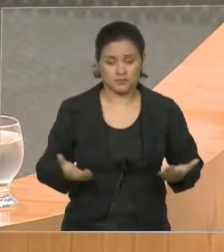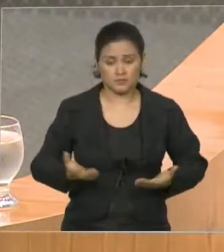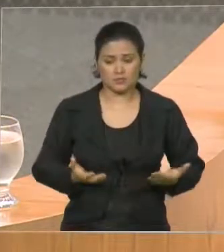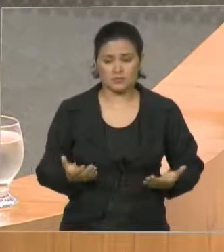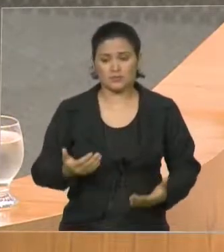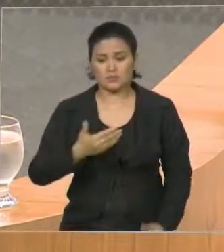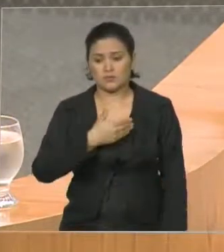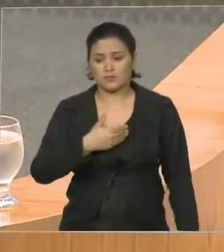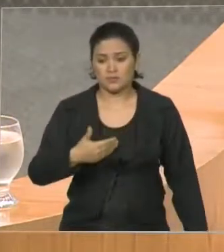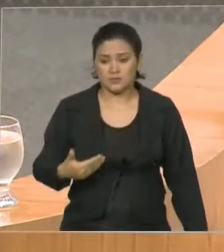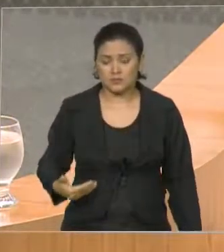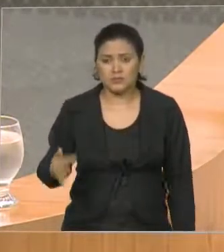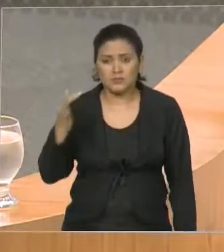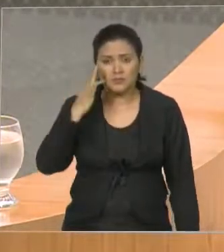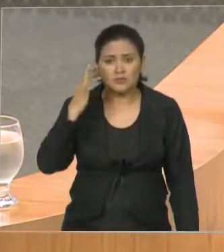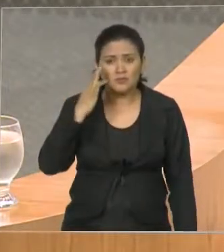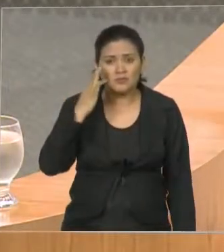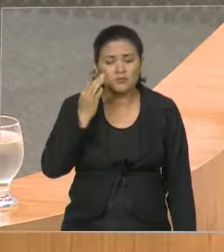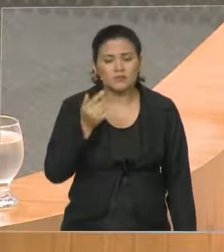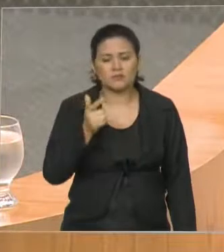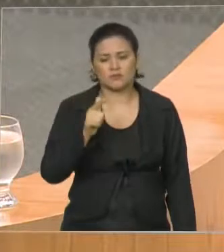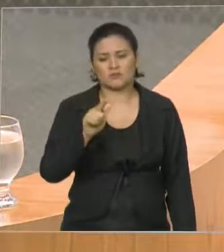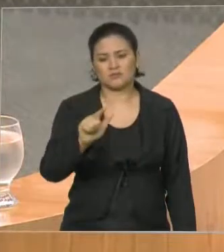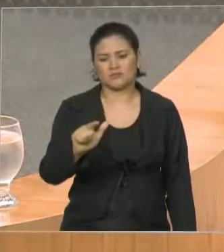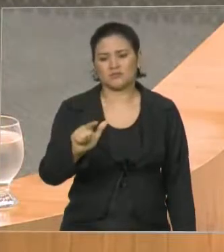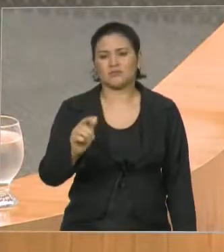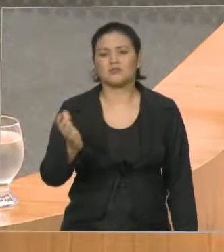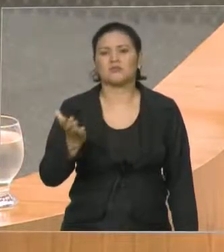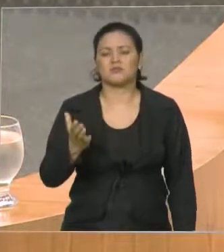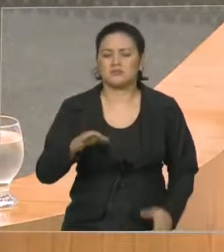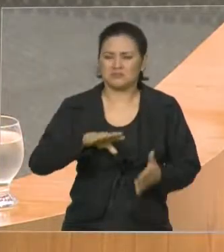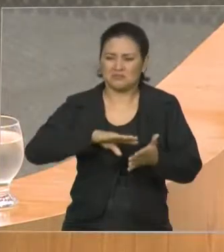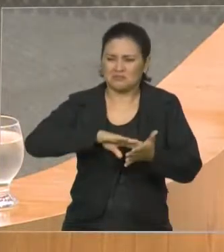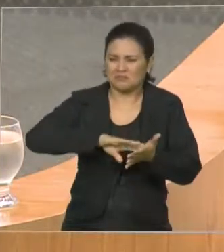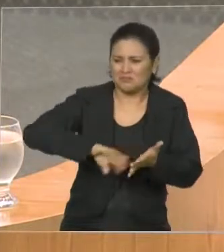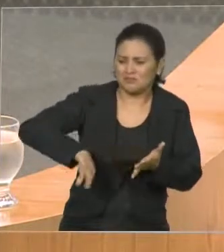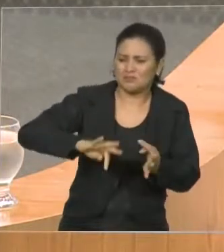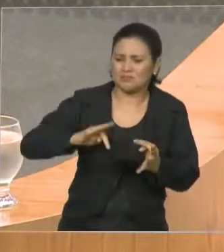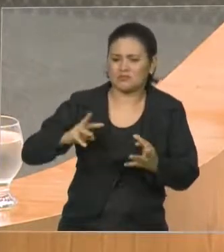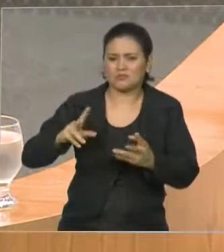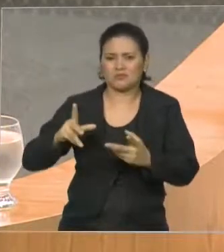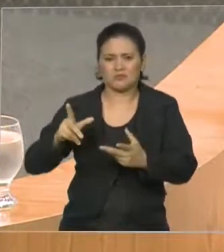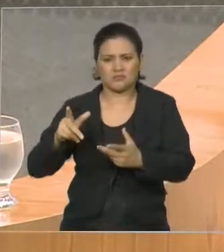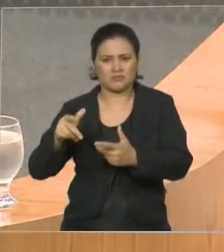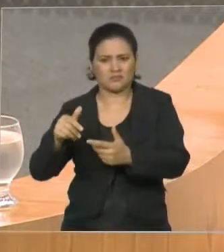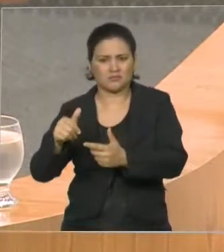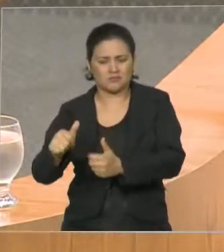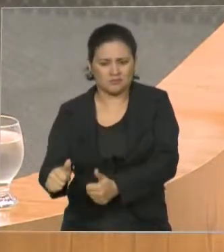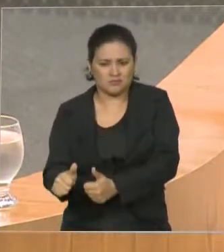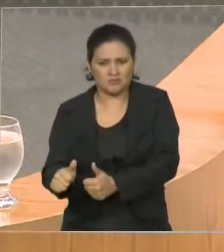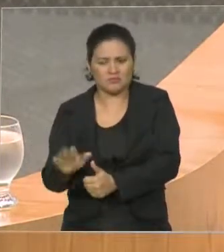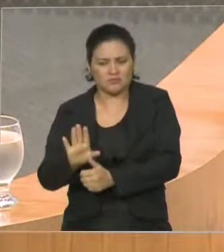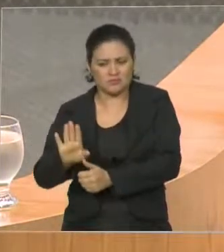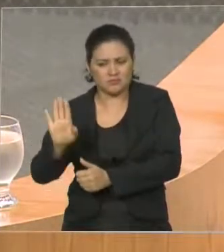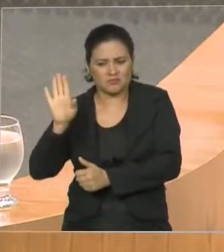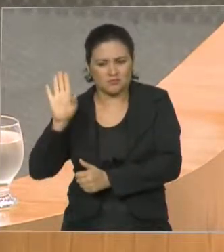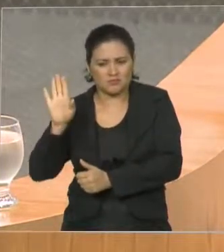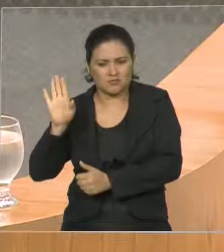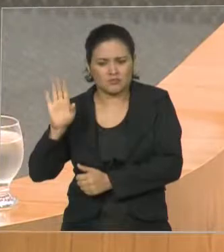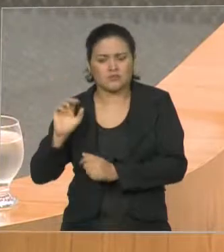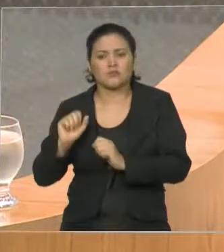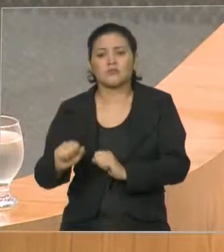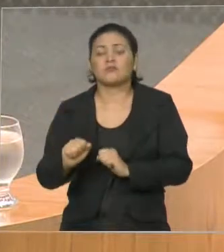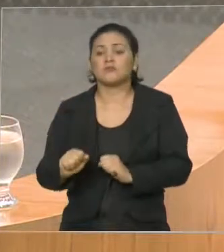governador Flavinho foi perspicaz, tentou retirar todos da sua frente para que pudesse polarizar